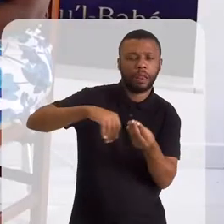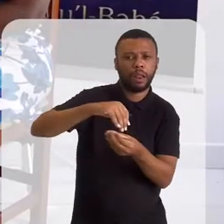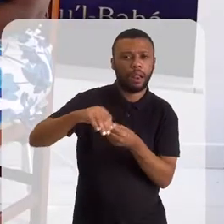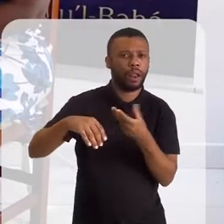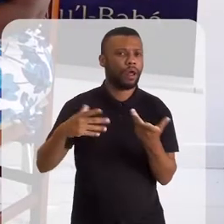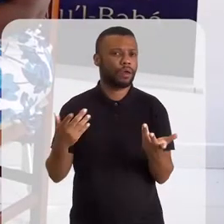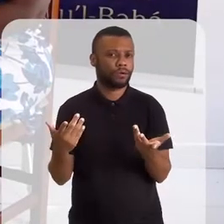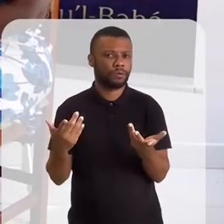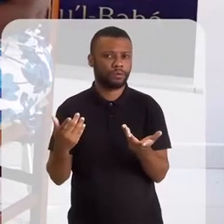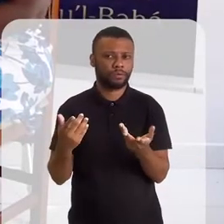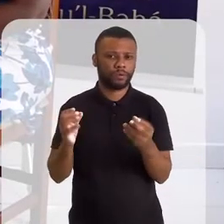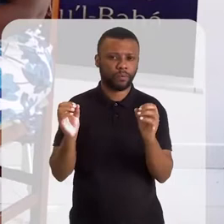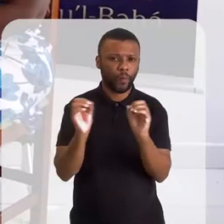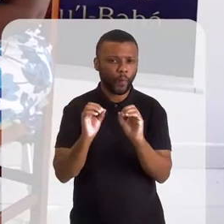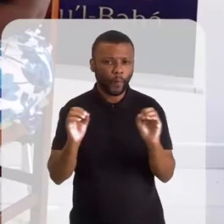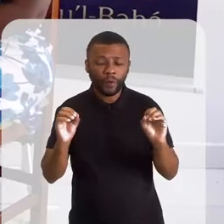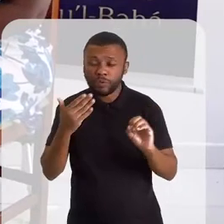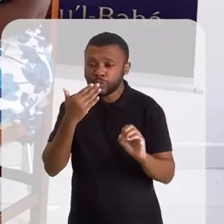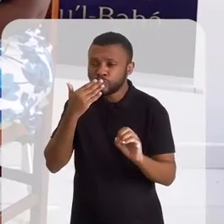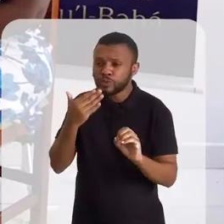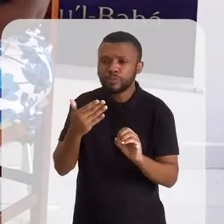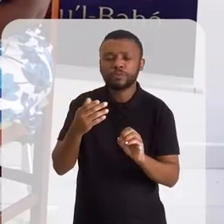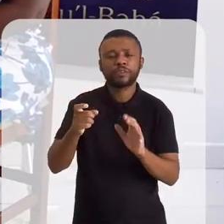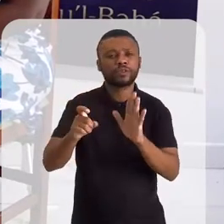nada químico, né?